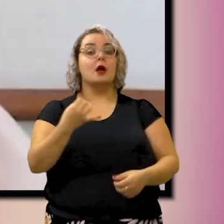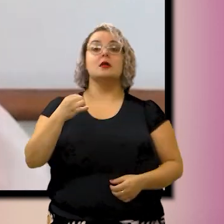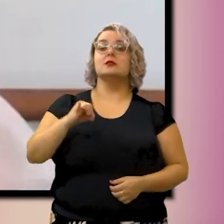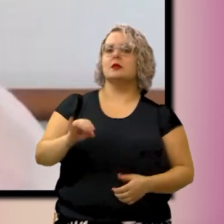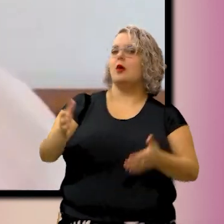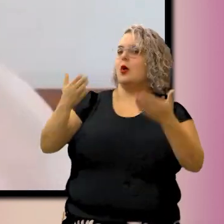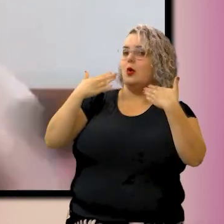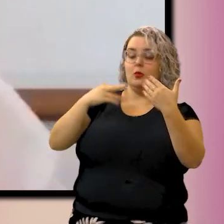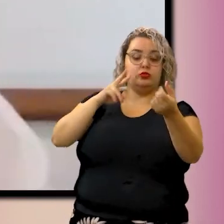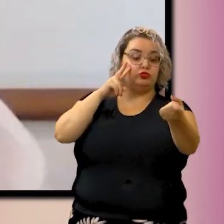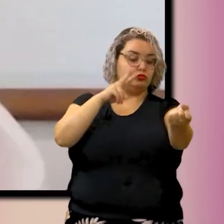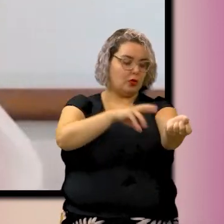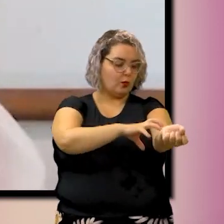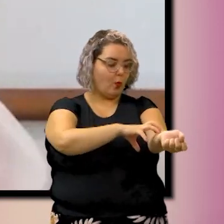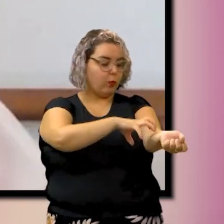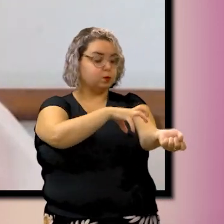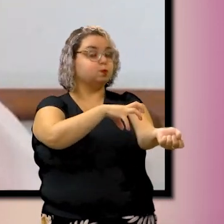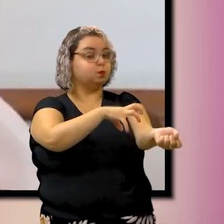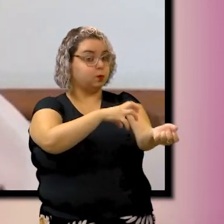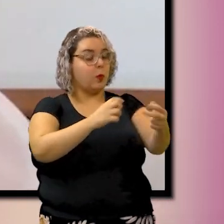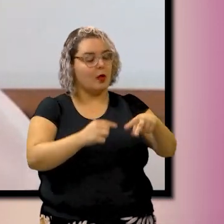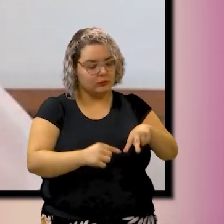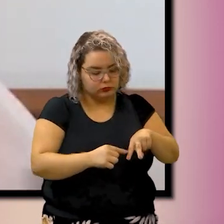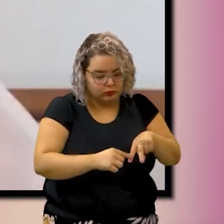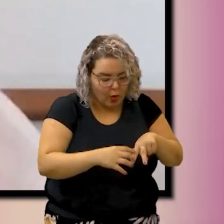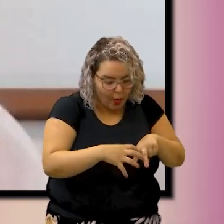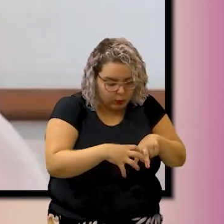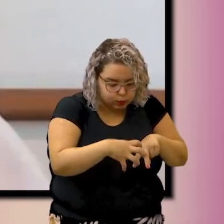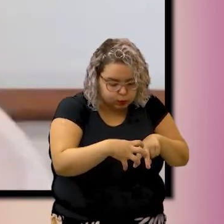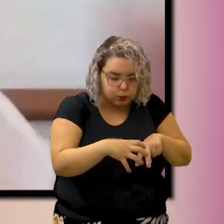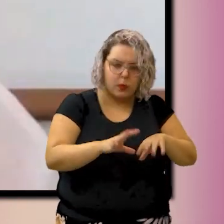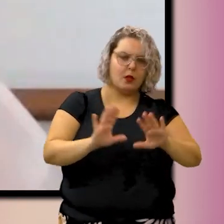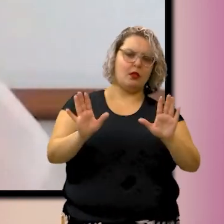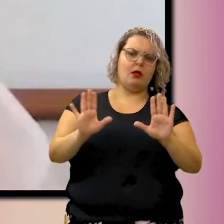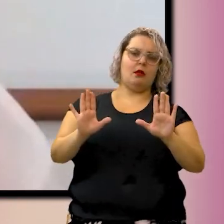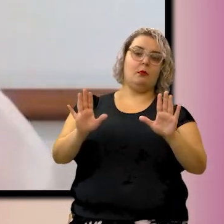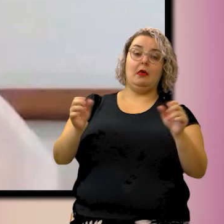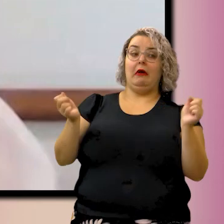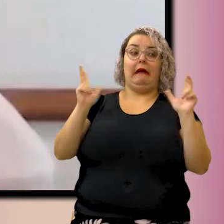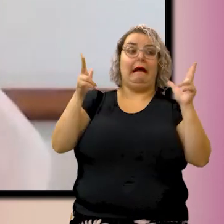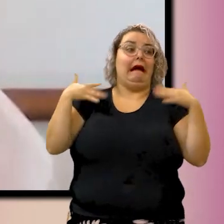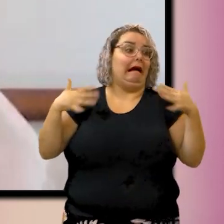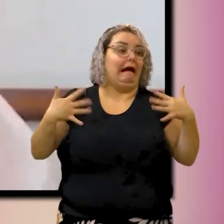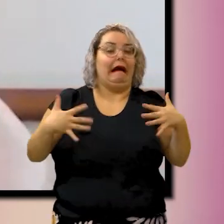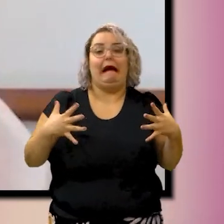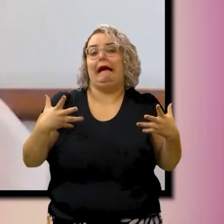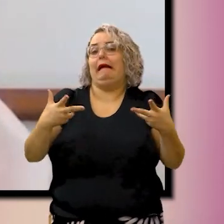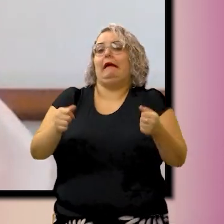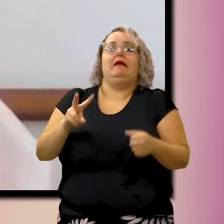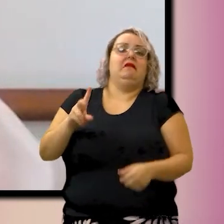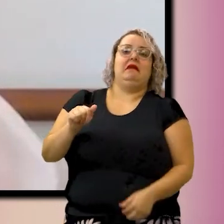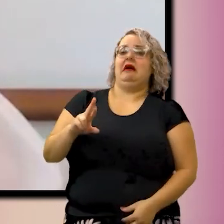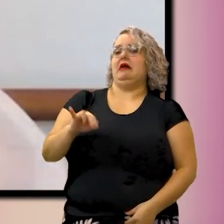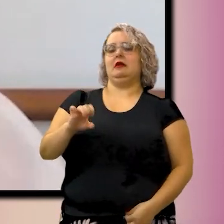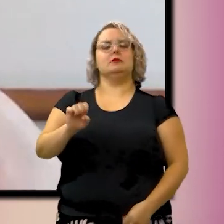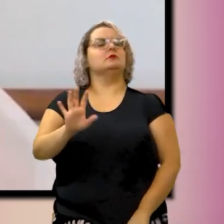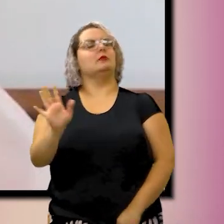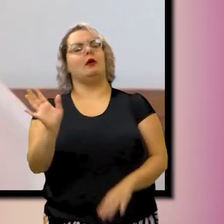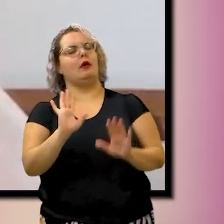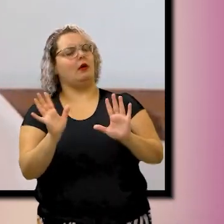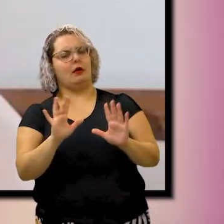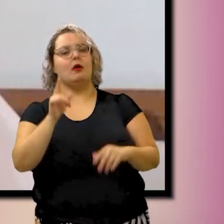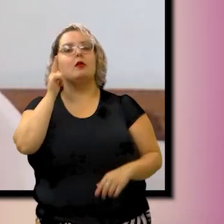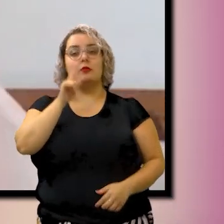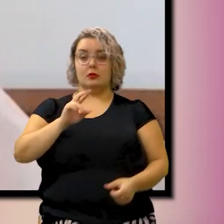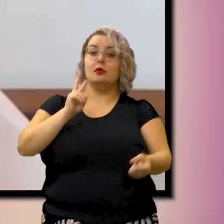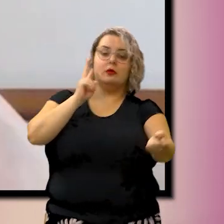está no calor e viu veias na sua perna, não precisa também ficar alarmado e achar que tudo isso são varizes. A gente